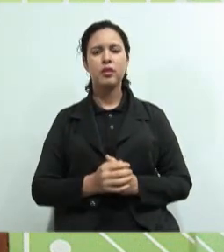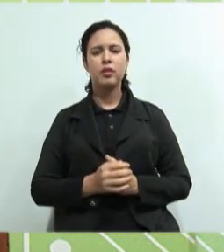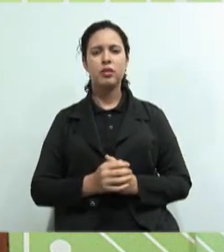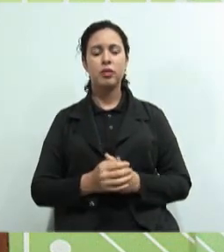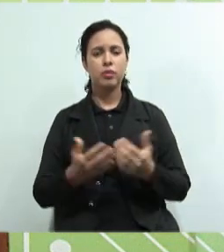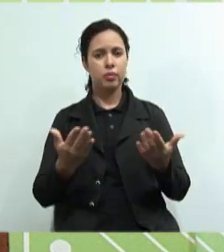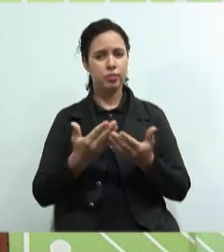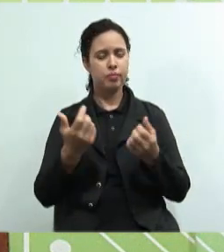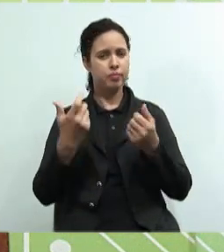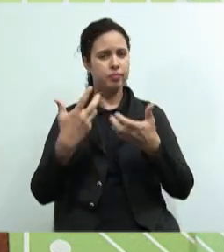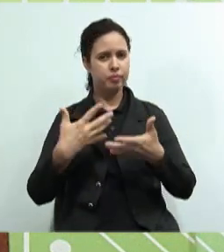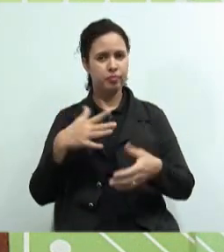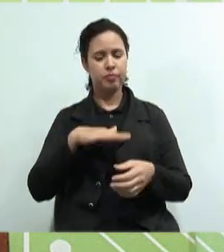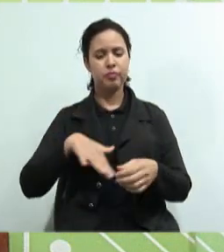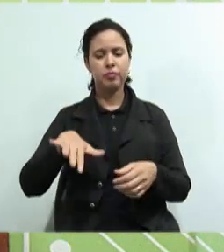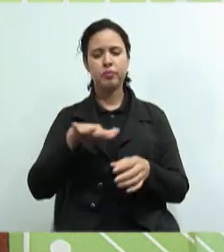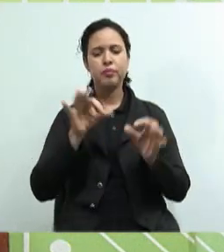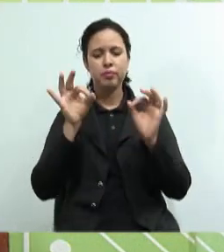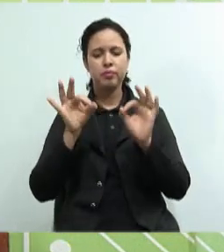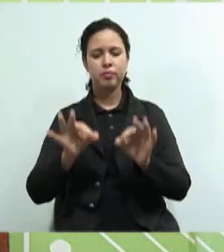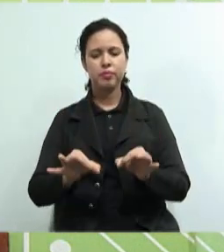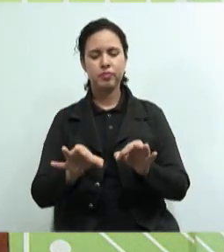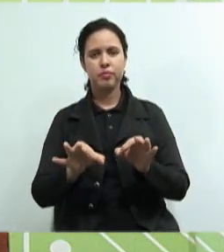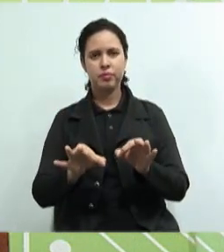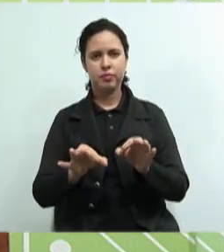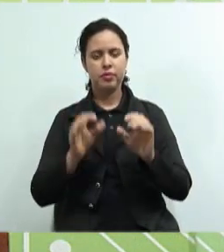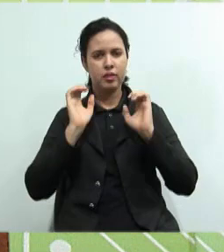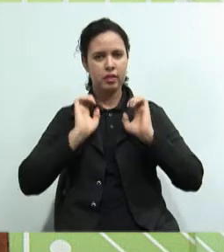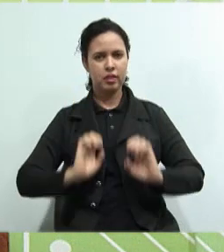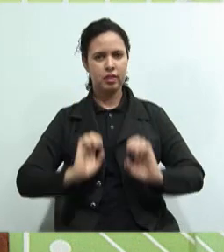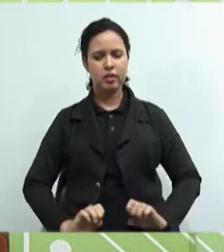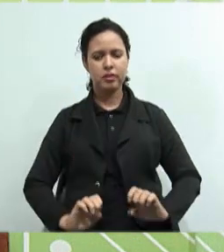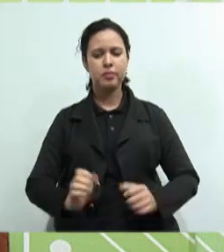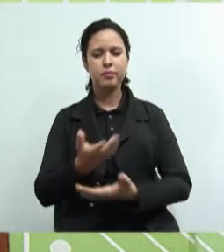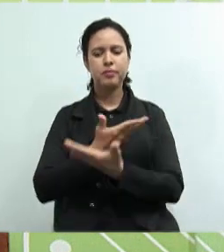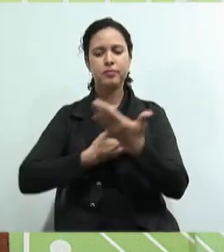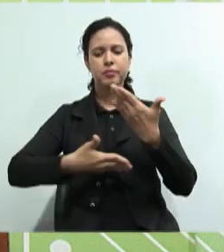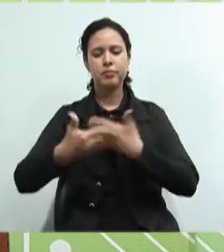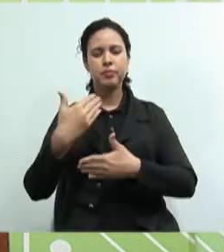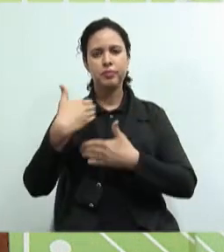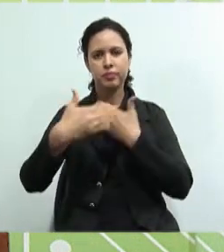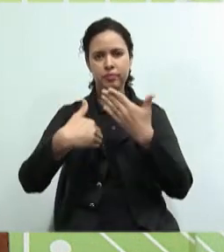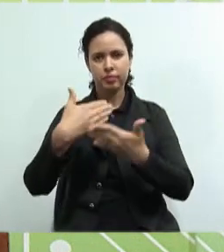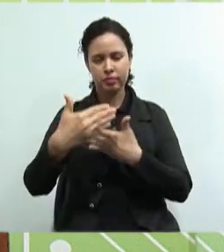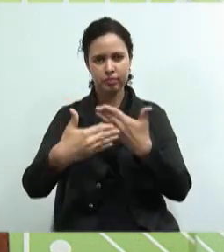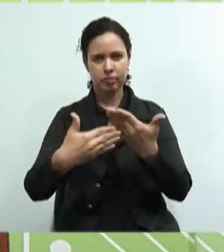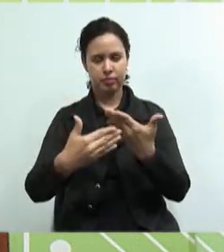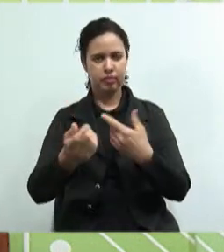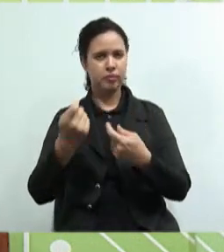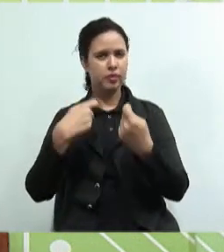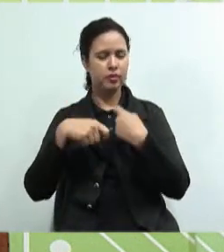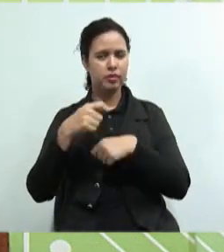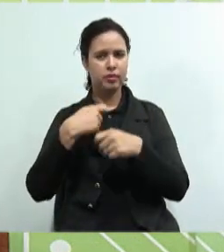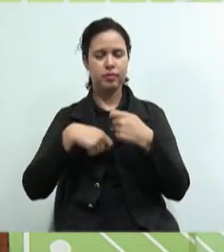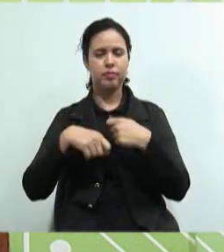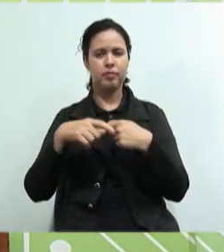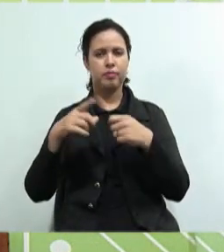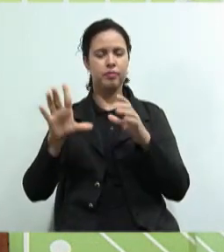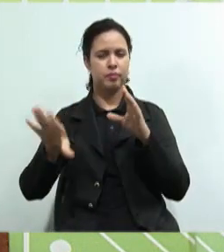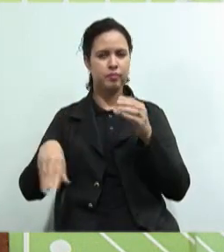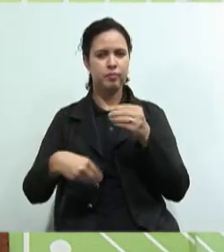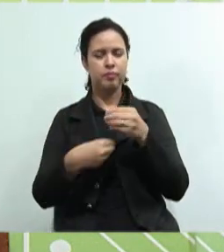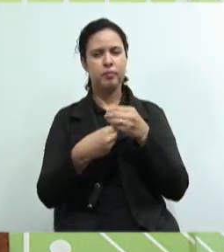sobre o comércio justo e ético. Falamos sobre a relação desse comércio com o desenvolvimento econômico, porque traz uma relação muito